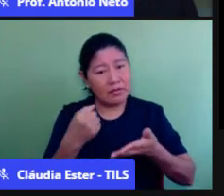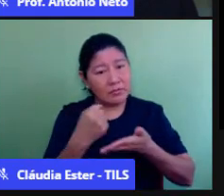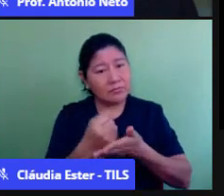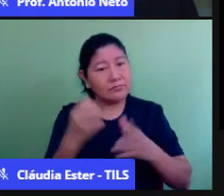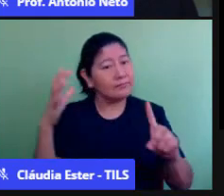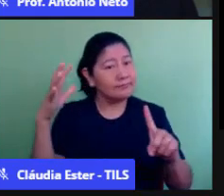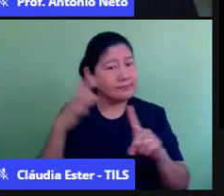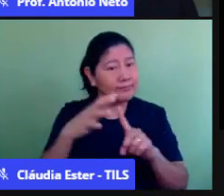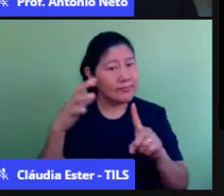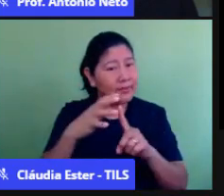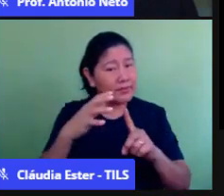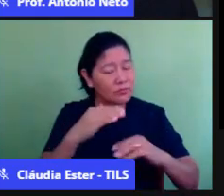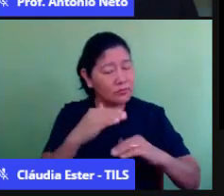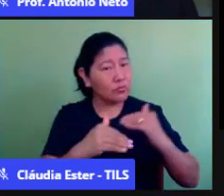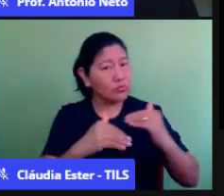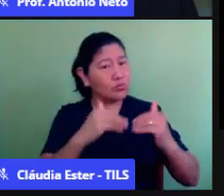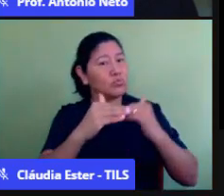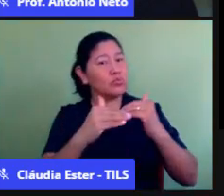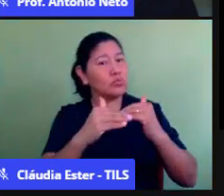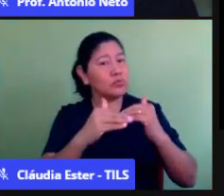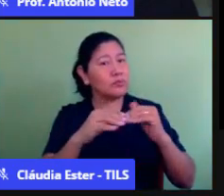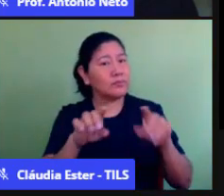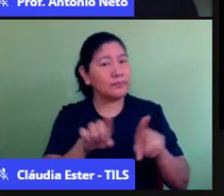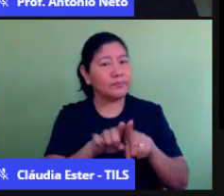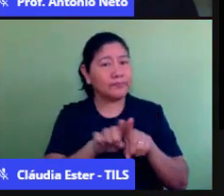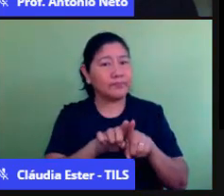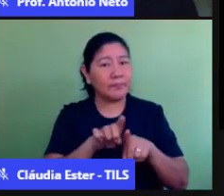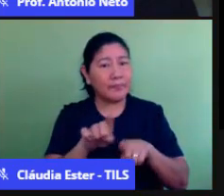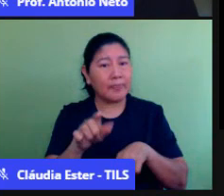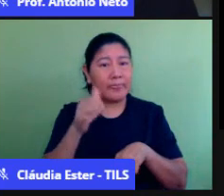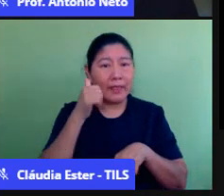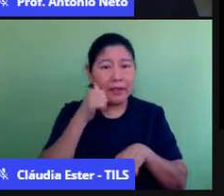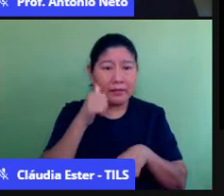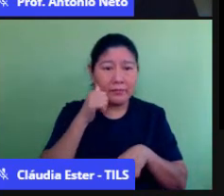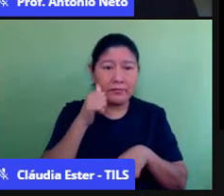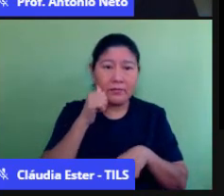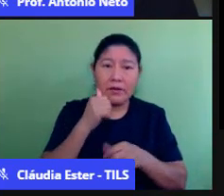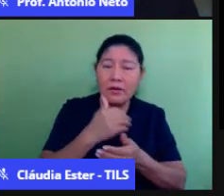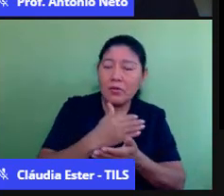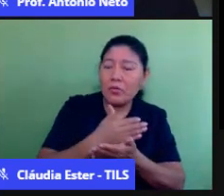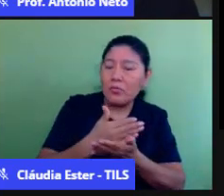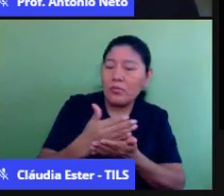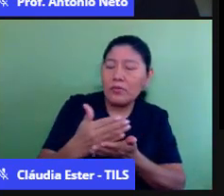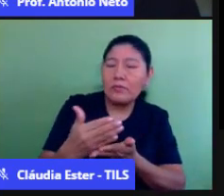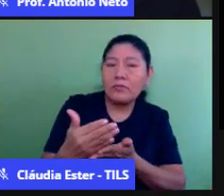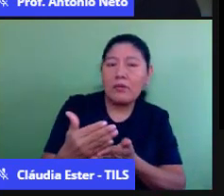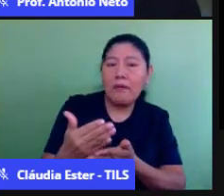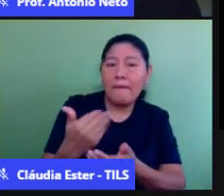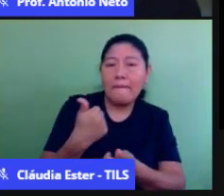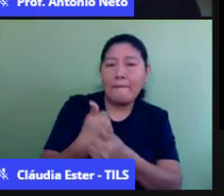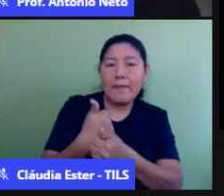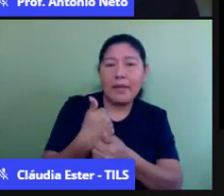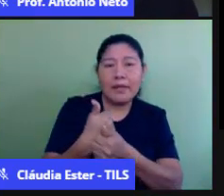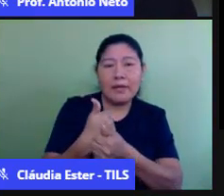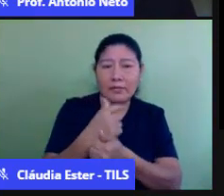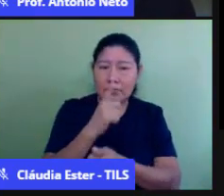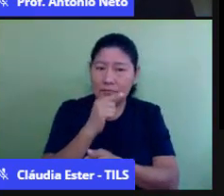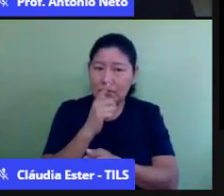parte chamada Olho d'Água, que é a parte onde tem o córrego Cascudo, que já